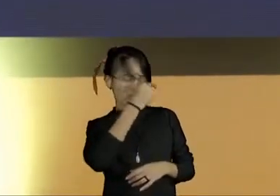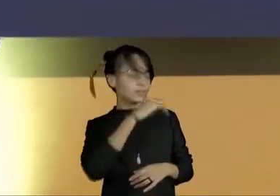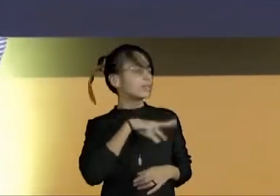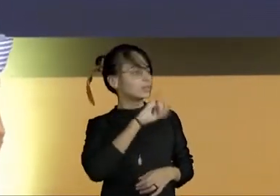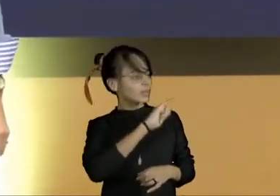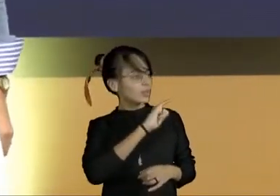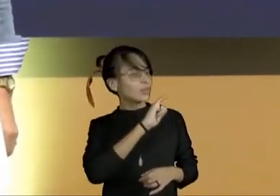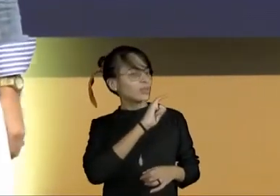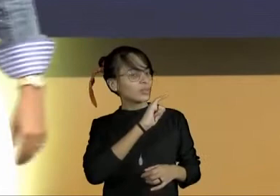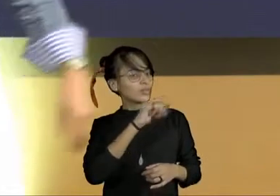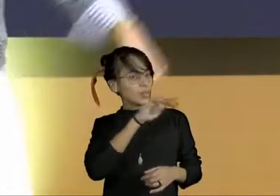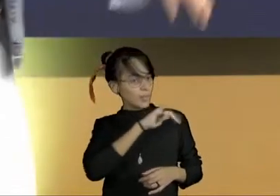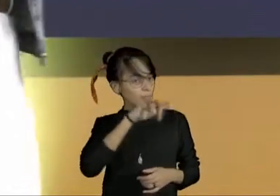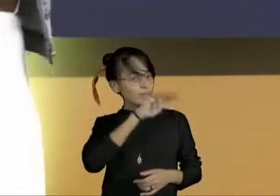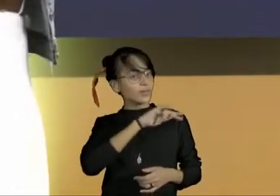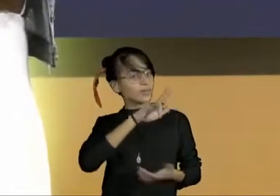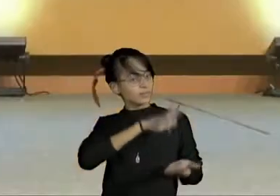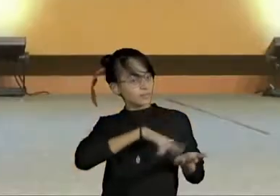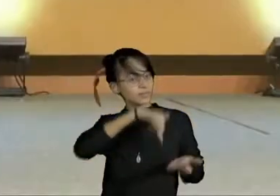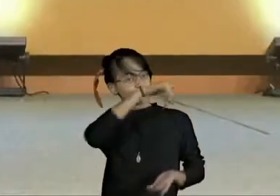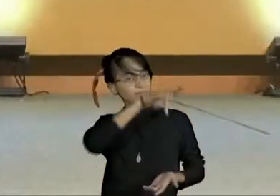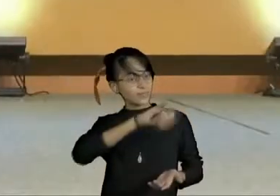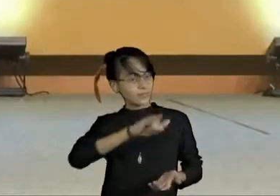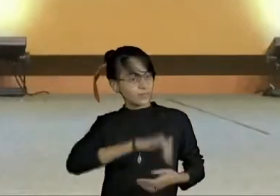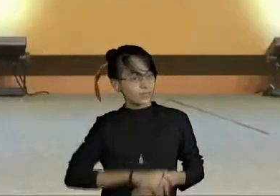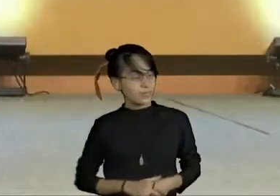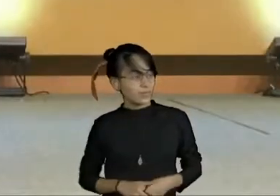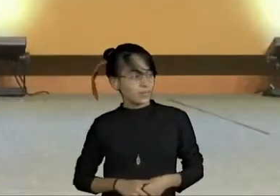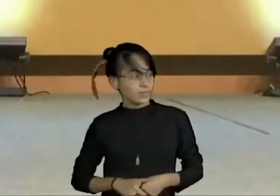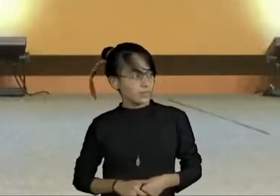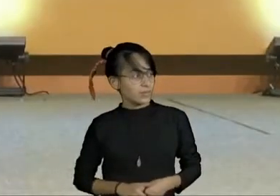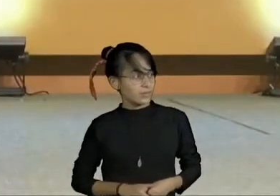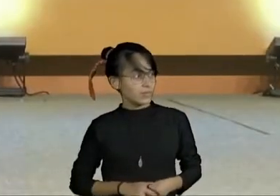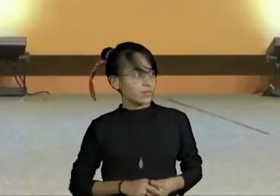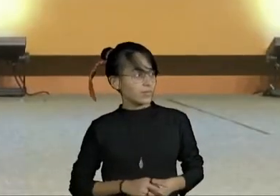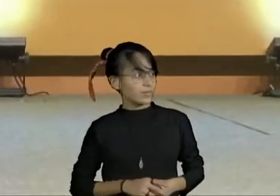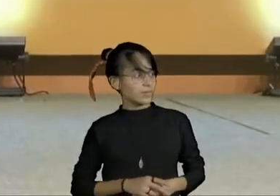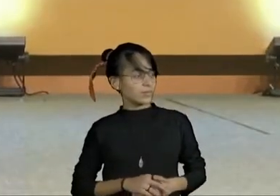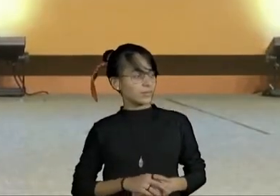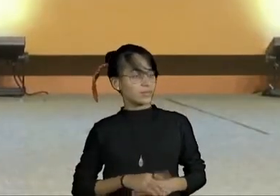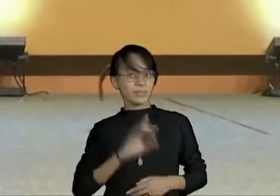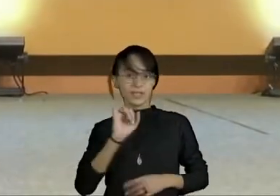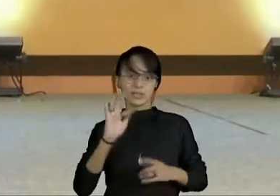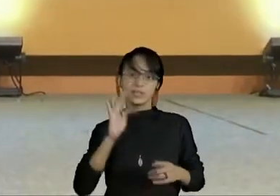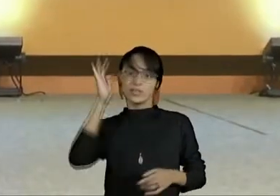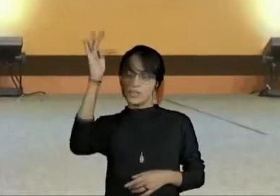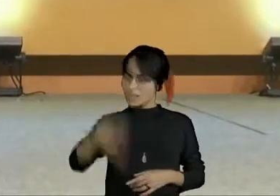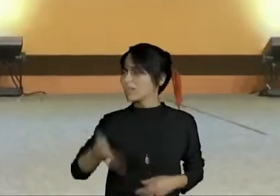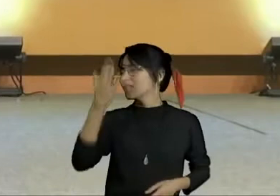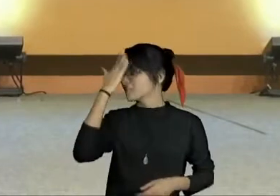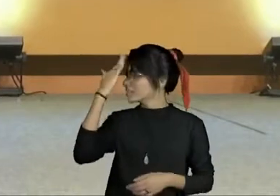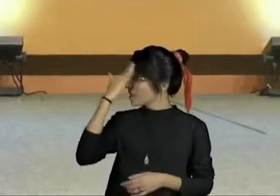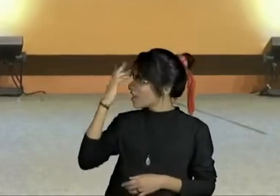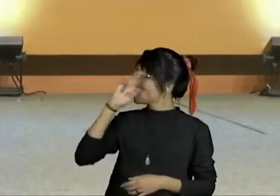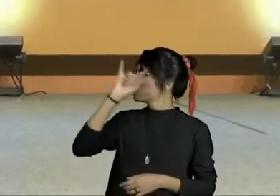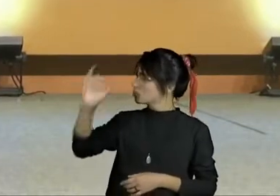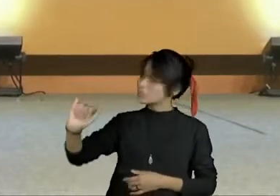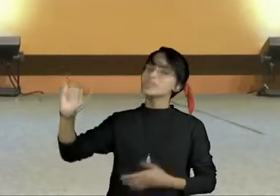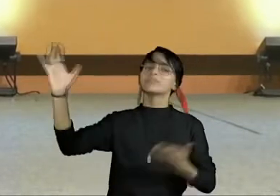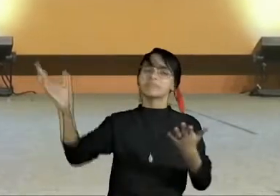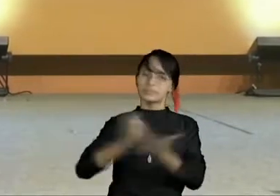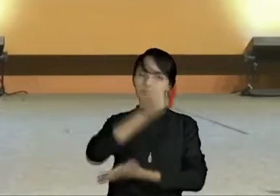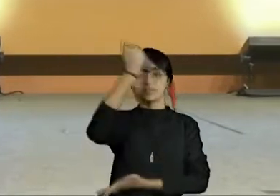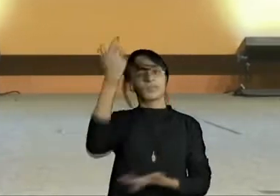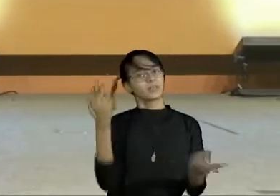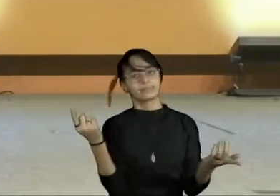ressuscitar. Só que ela pega a fé, tira do passado e joga direto para o futuro. Ela diz: eu sei, naquele grande dia, foi longe